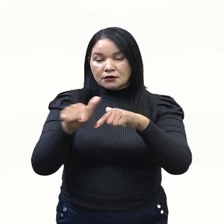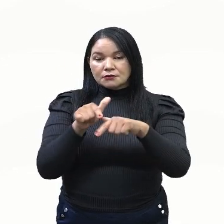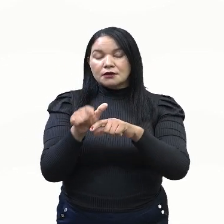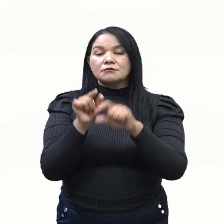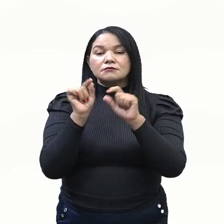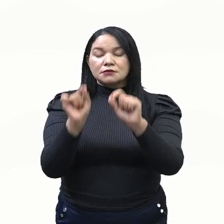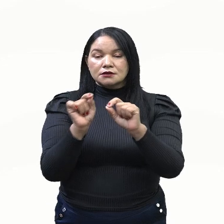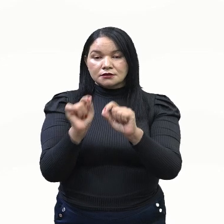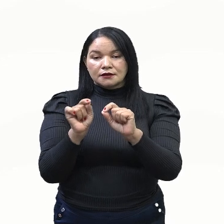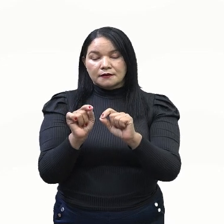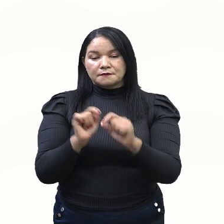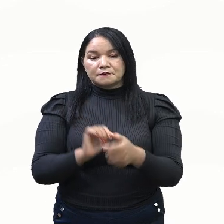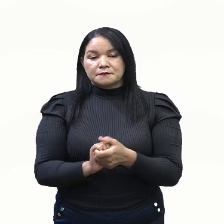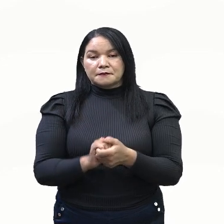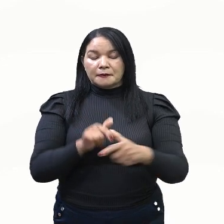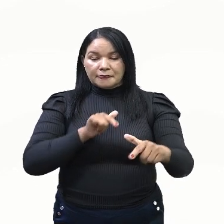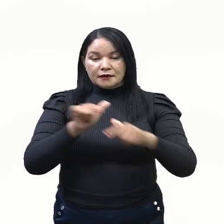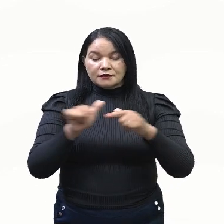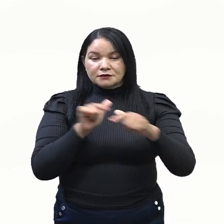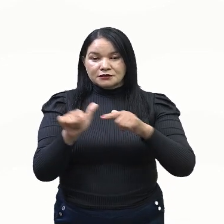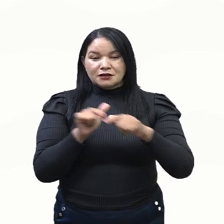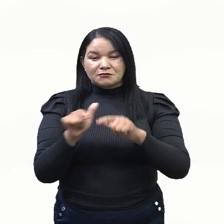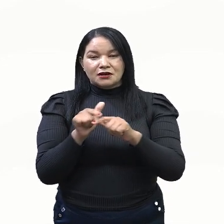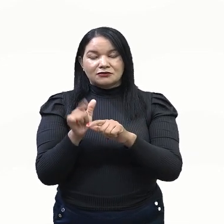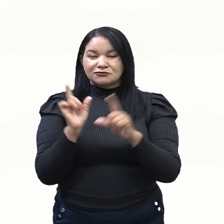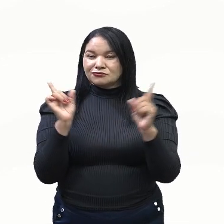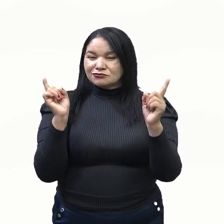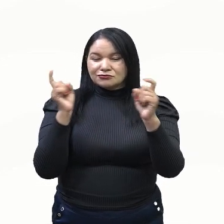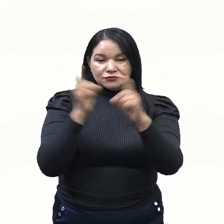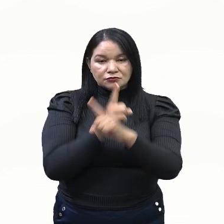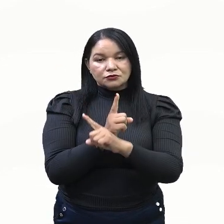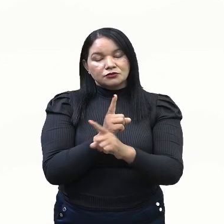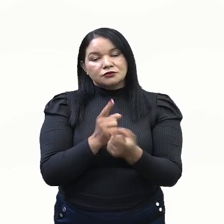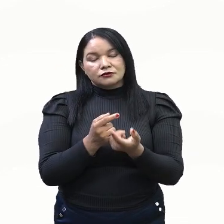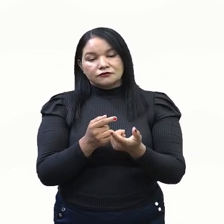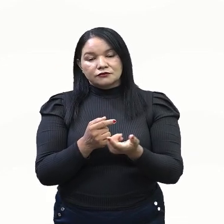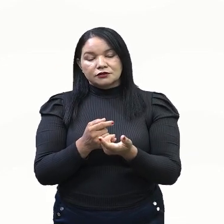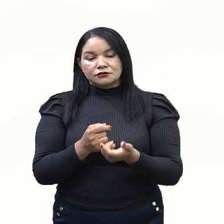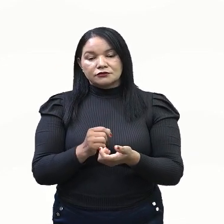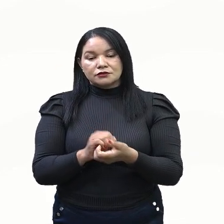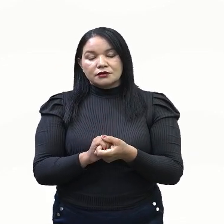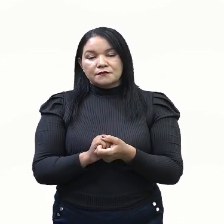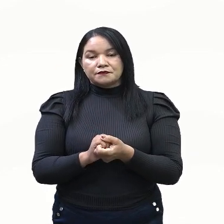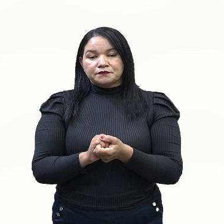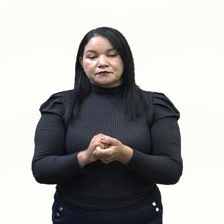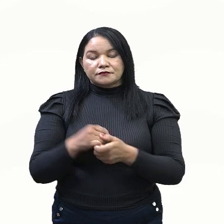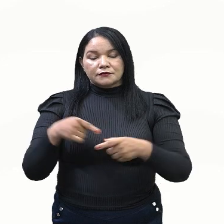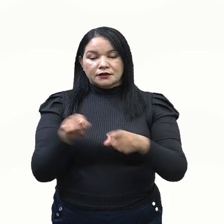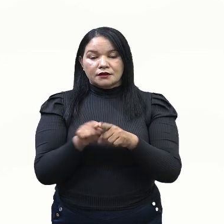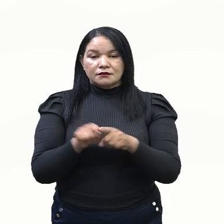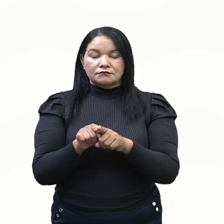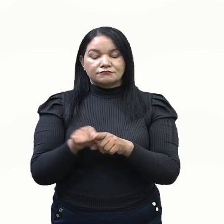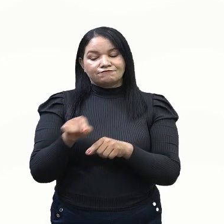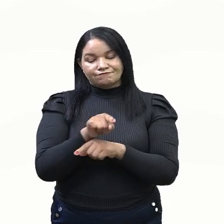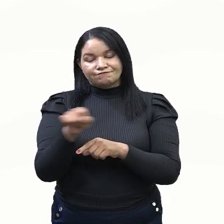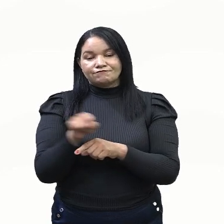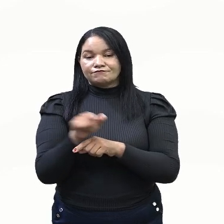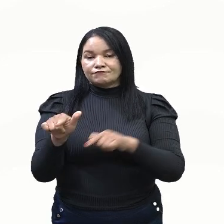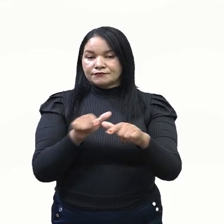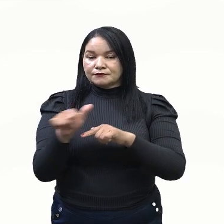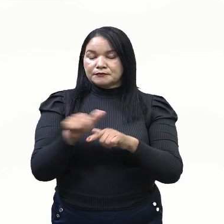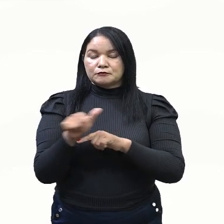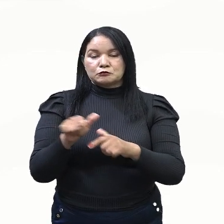executar trabalhos aí degradantes, né? Que eram colocados para essas pessoas realizarem,